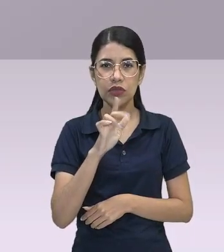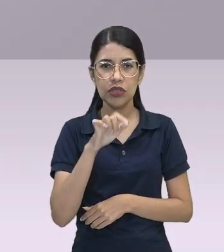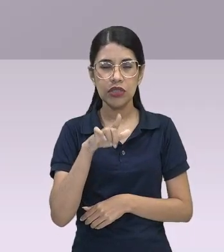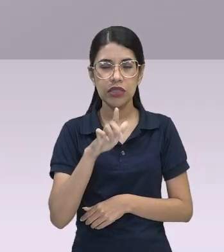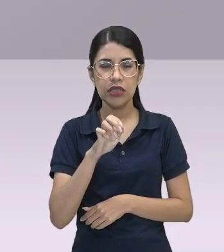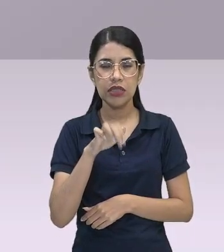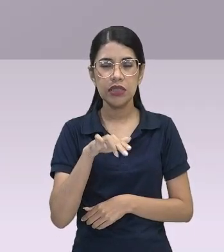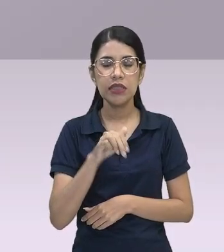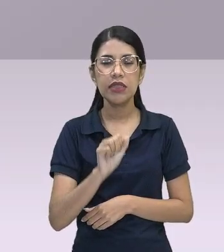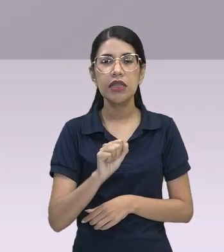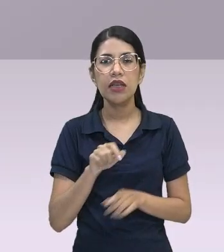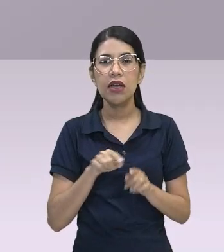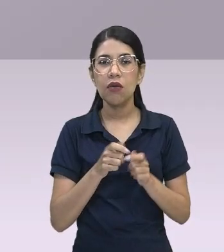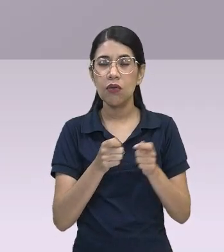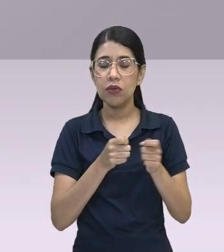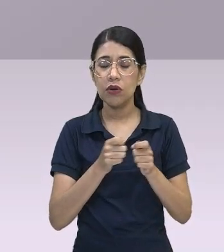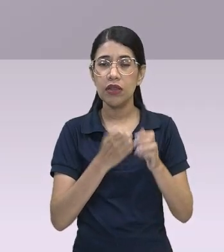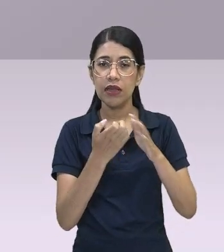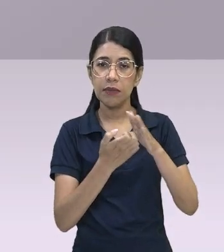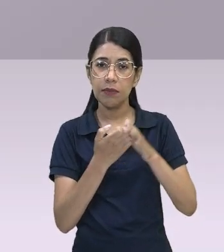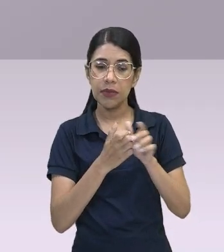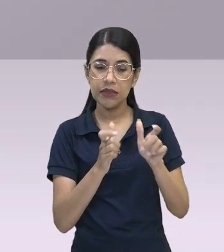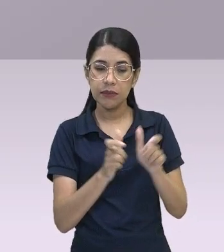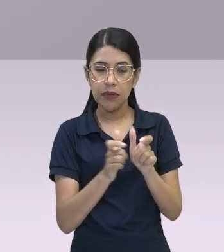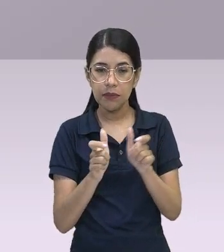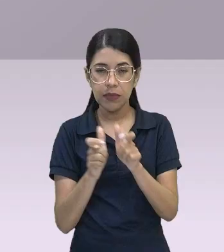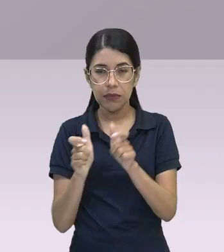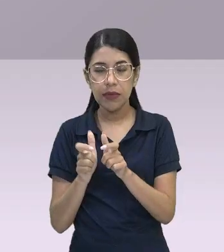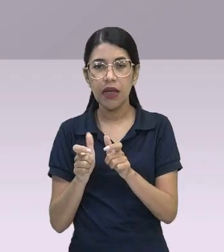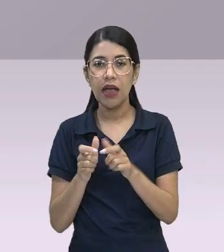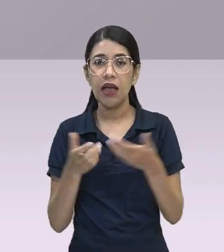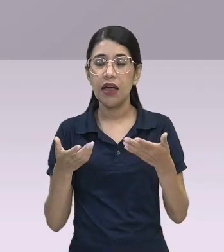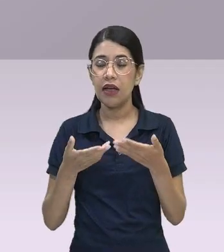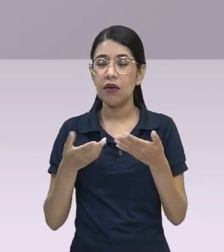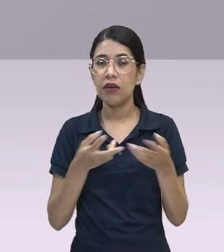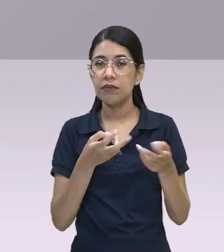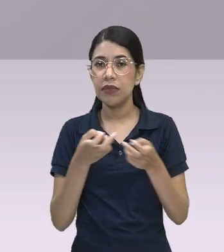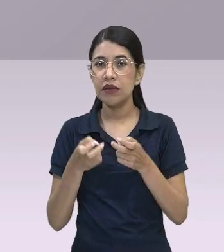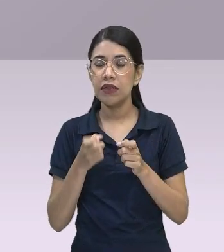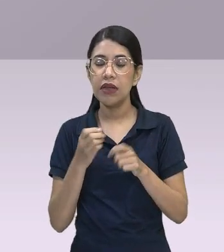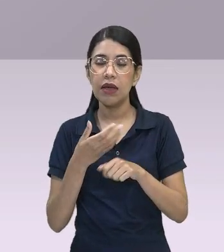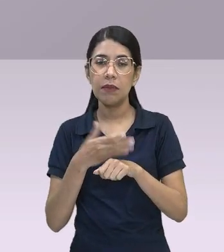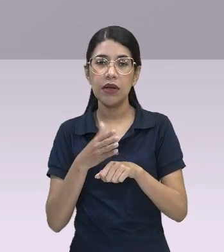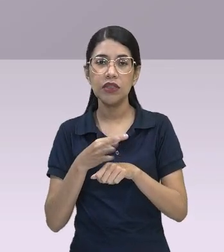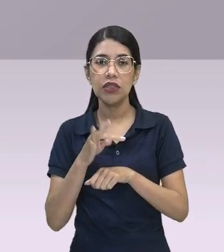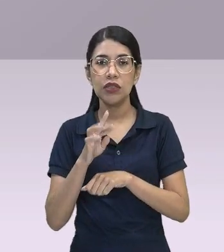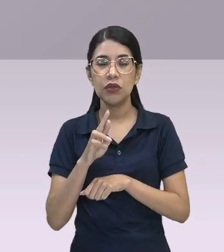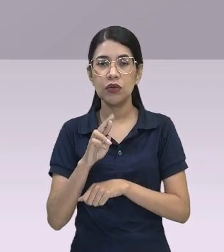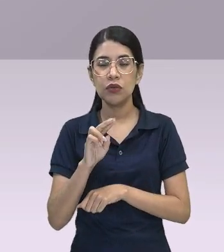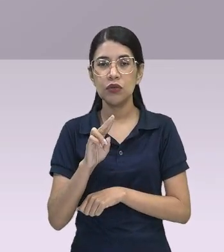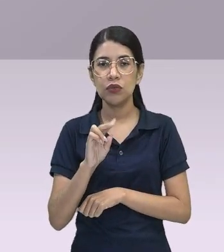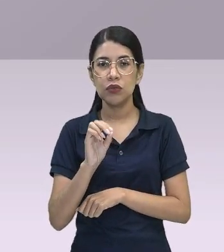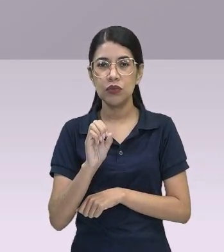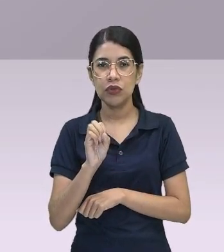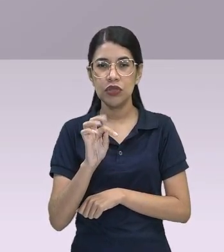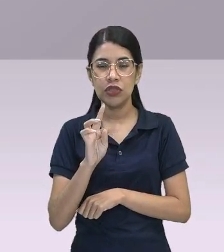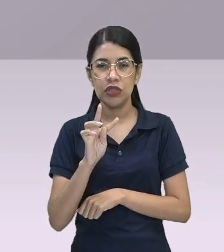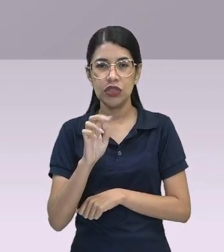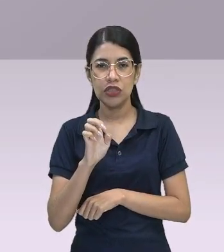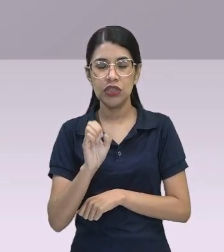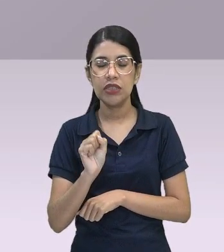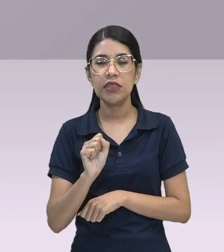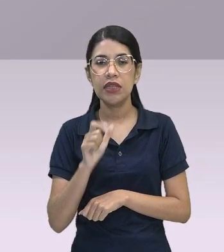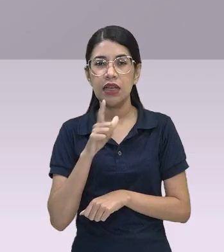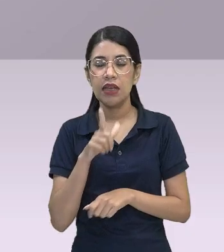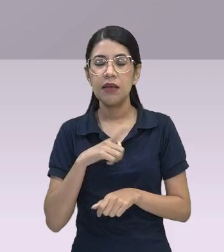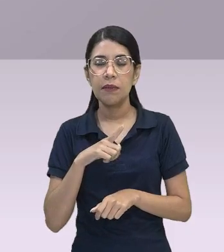controla empresas menores em um segmento da economia. Aqui a gente está vendo a prática dos trusts, comum inclusive ali em Estados Unidos e